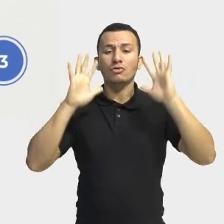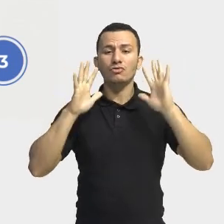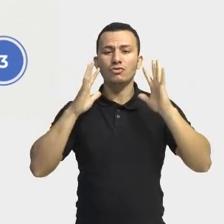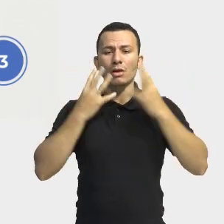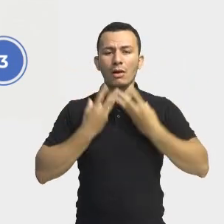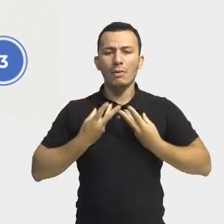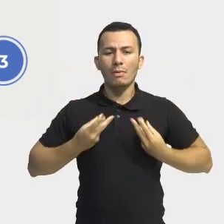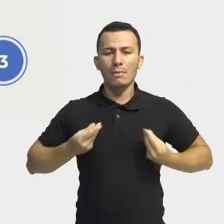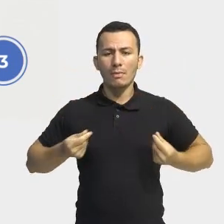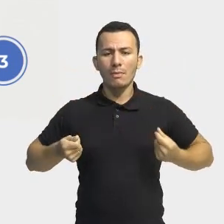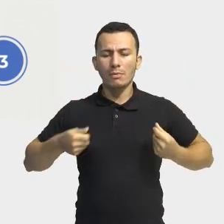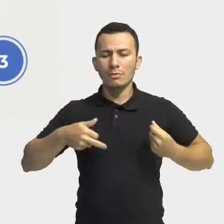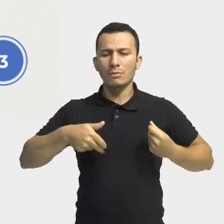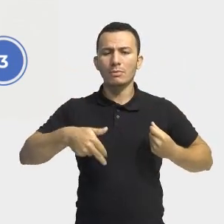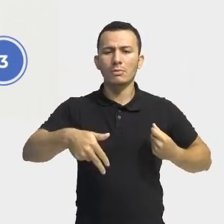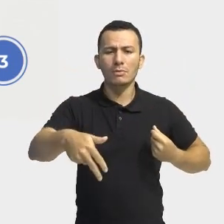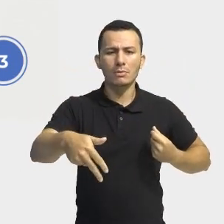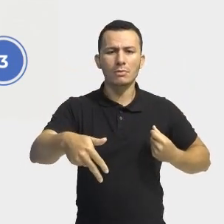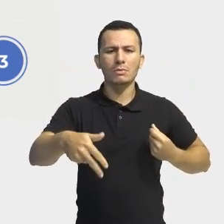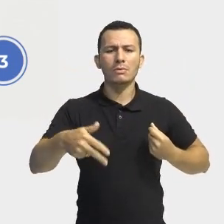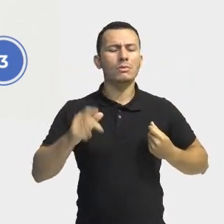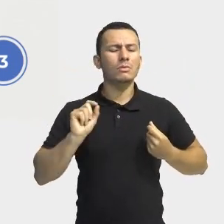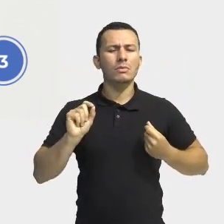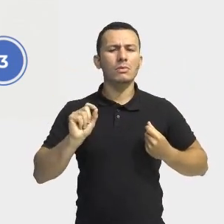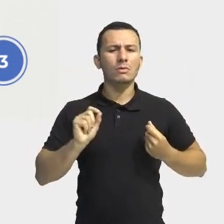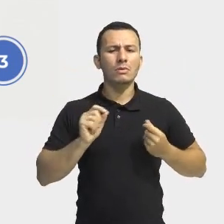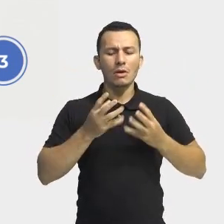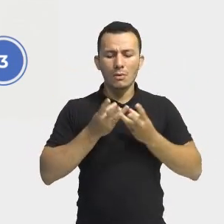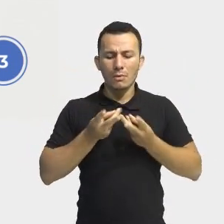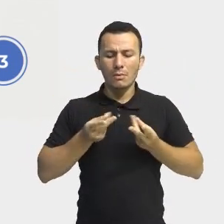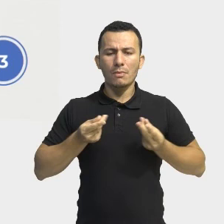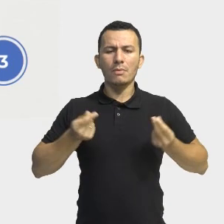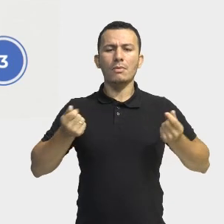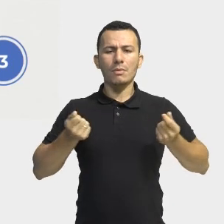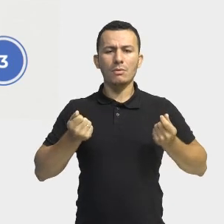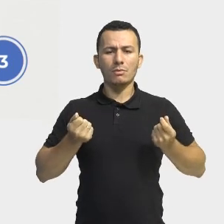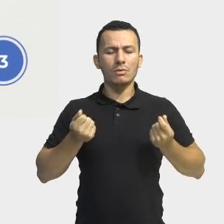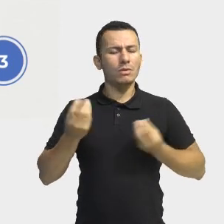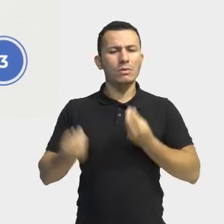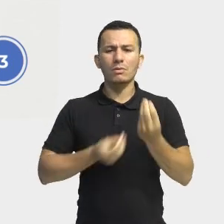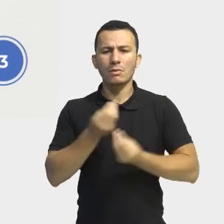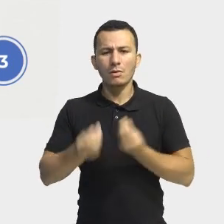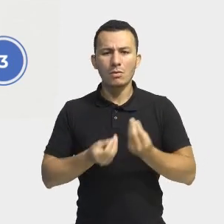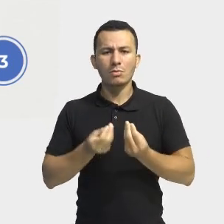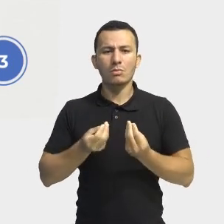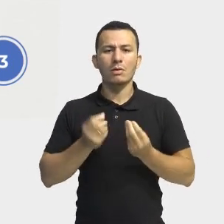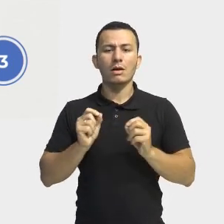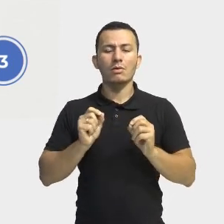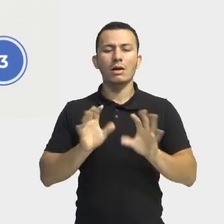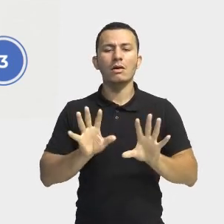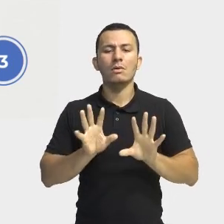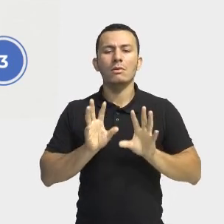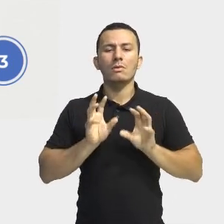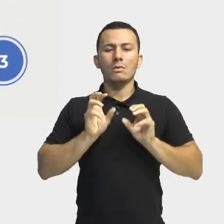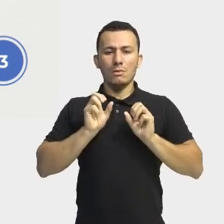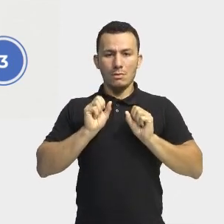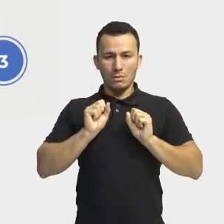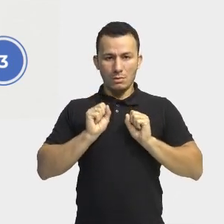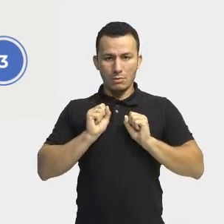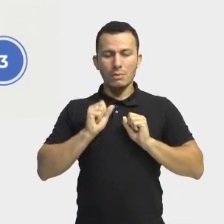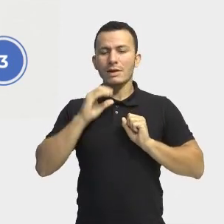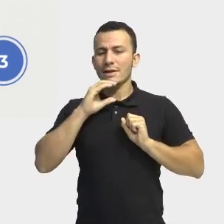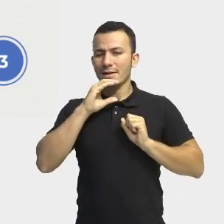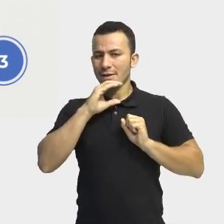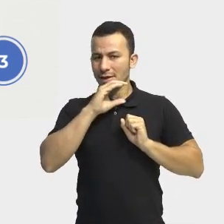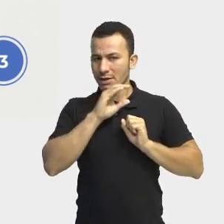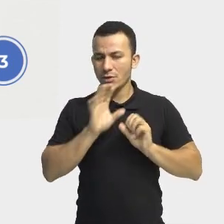foi que aconteceu com a água? Ela evaporou do nosso corpo. Mas como? Ela absorveu o